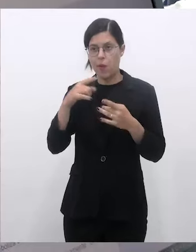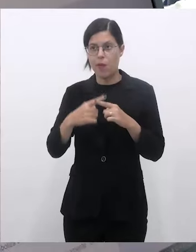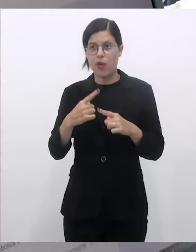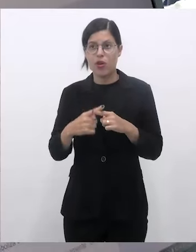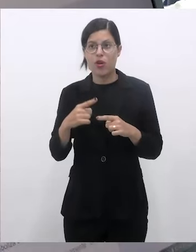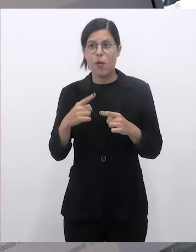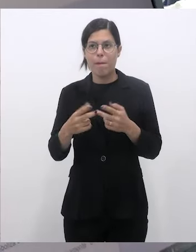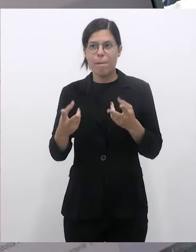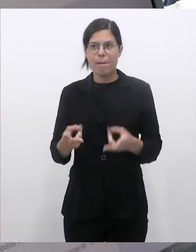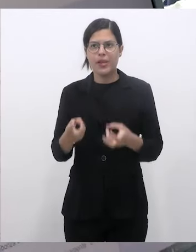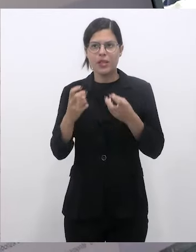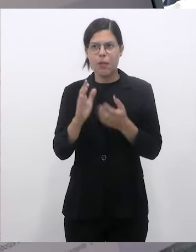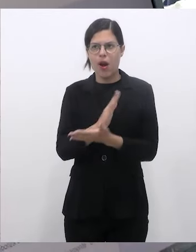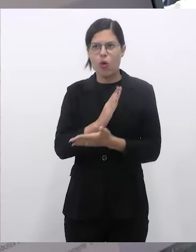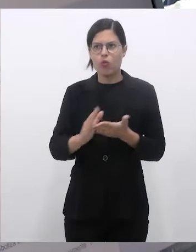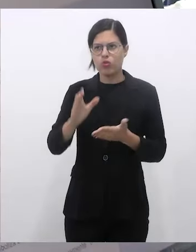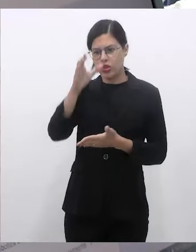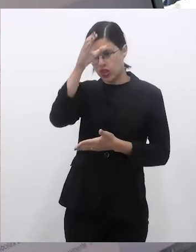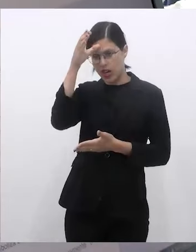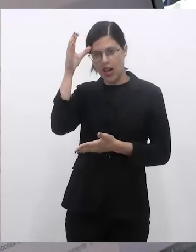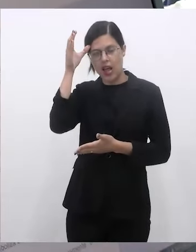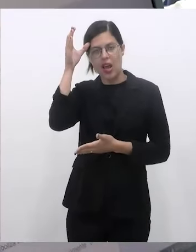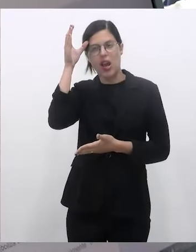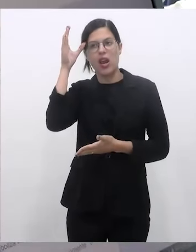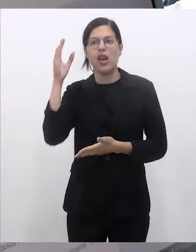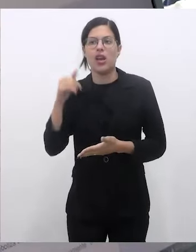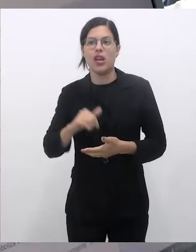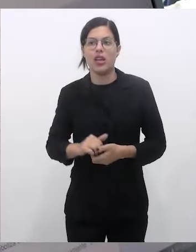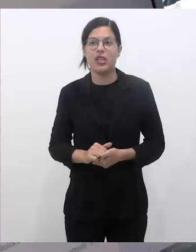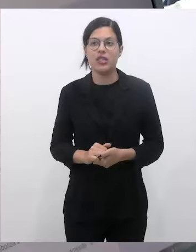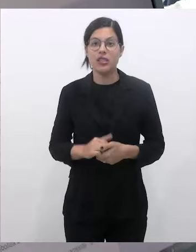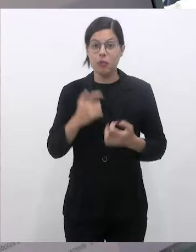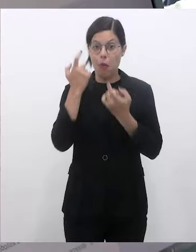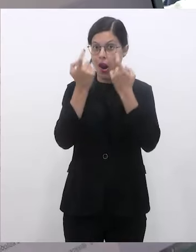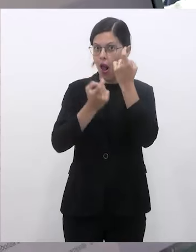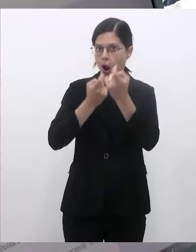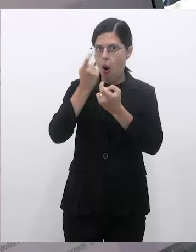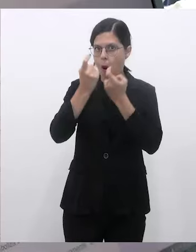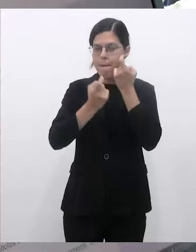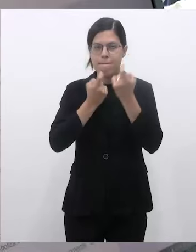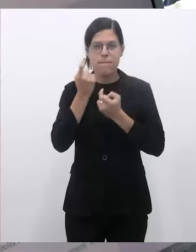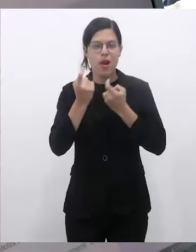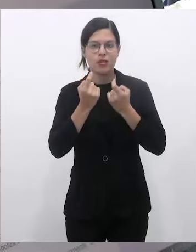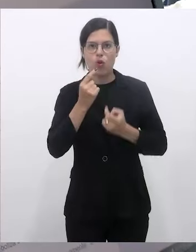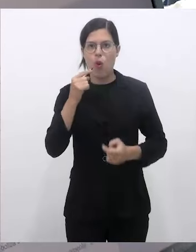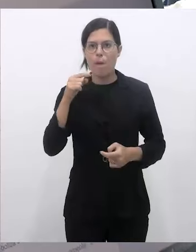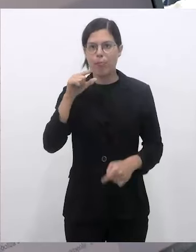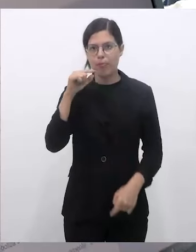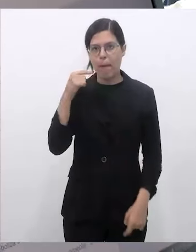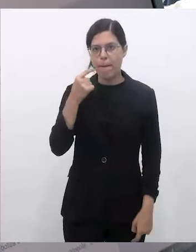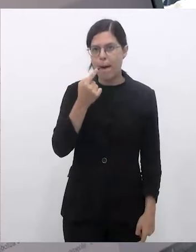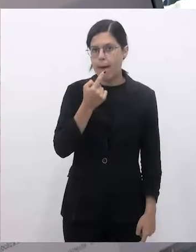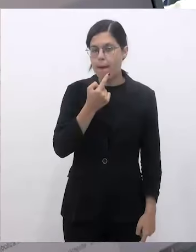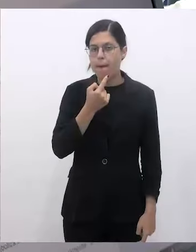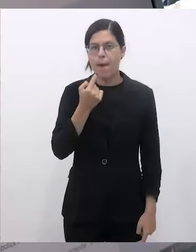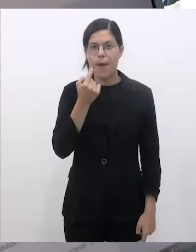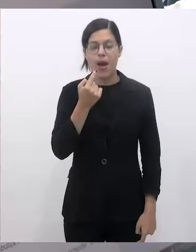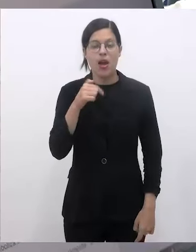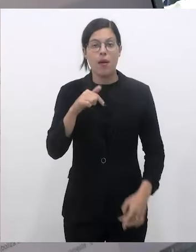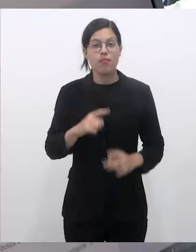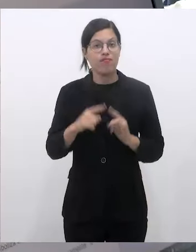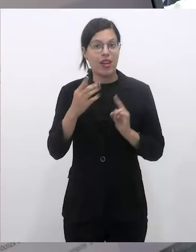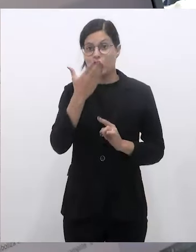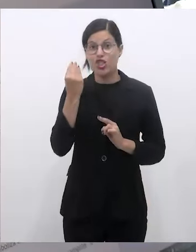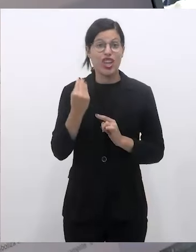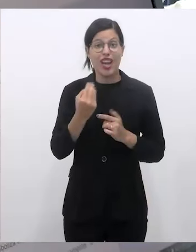vejo alguns clientes assim muito aficionados com a labial, ao ponto de esquecer todo o